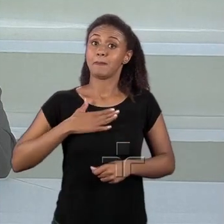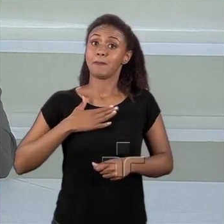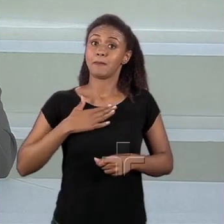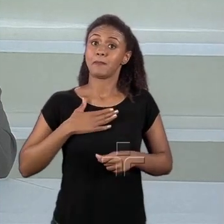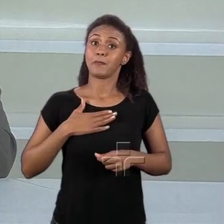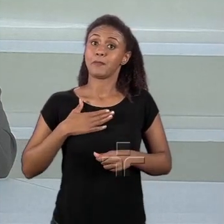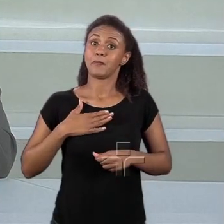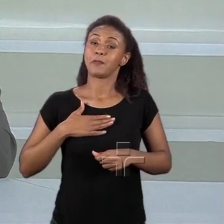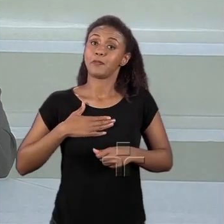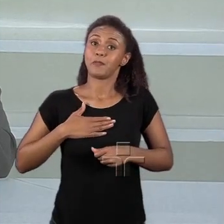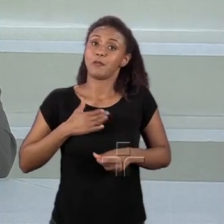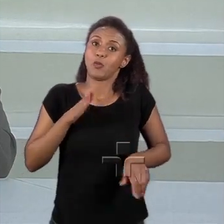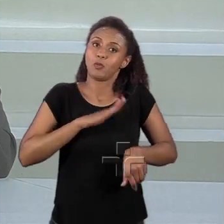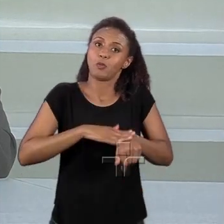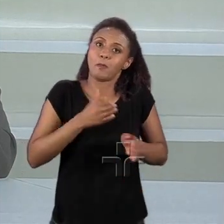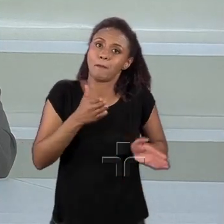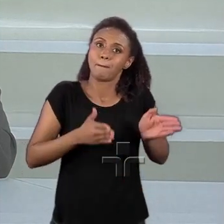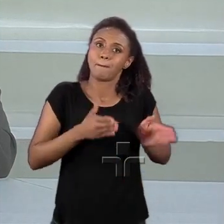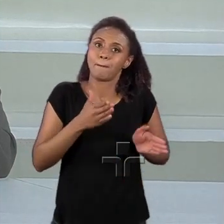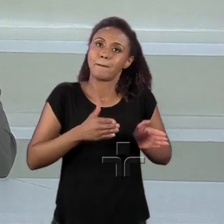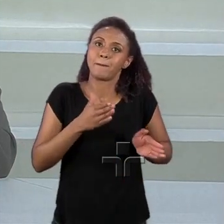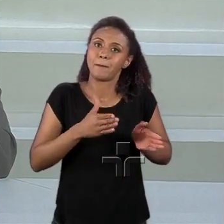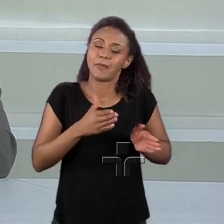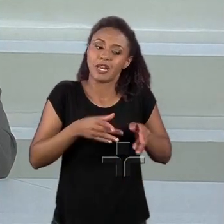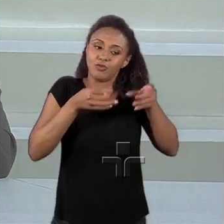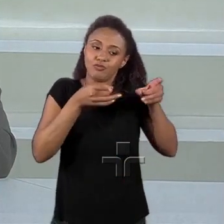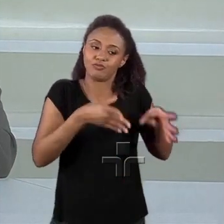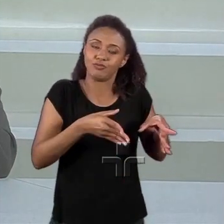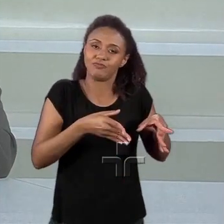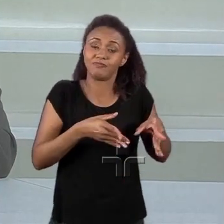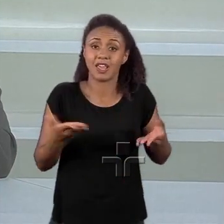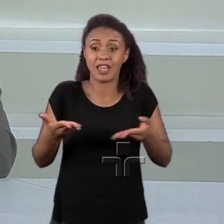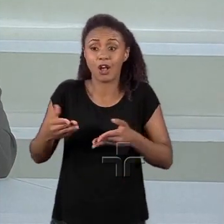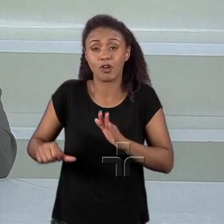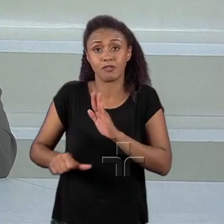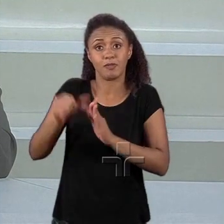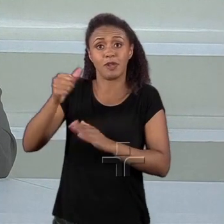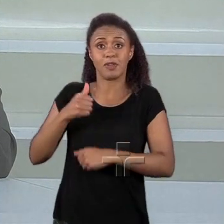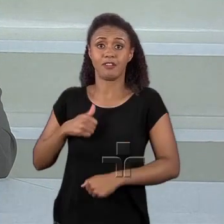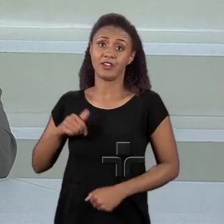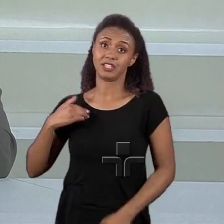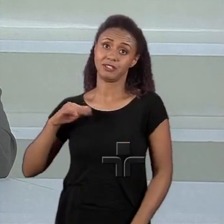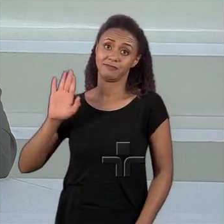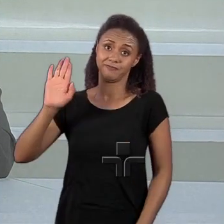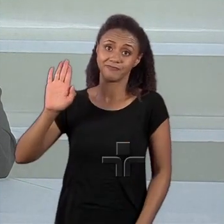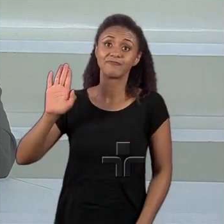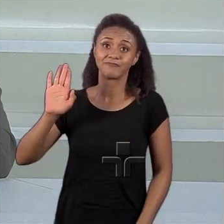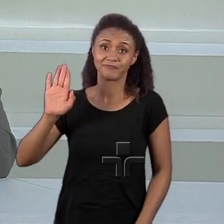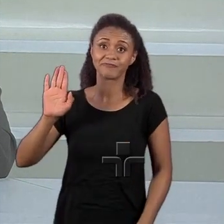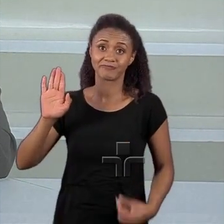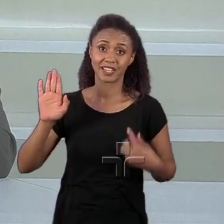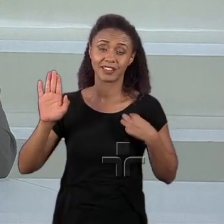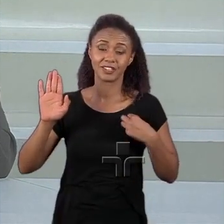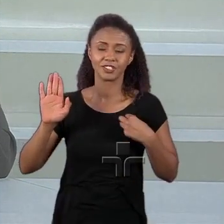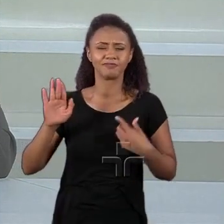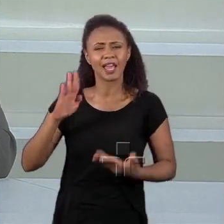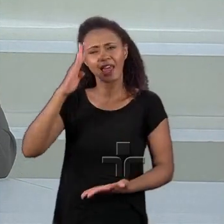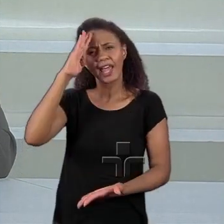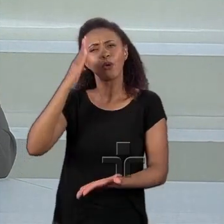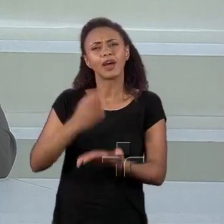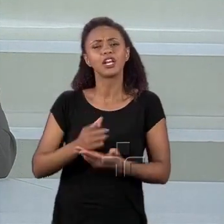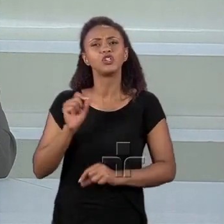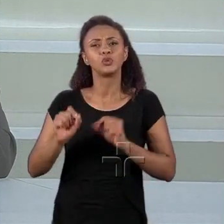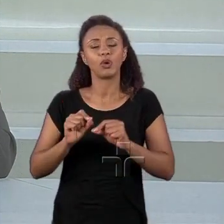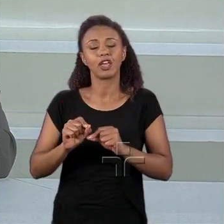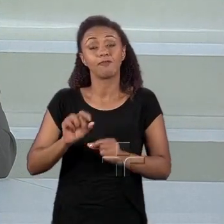de reeleição ao Senado, esse é o meu primeiro mandato, eu aceitei porque acreditei no que a terceira via